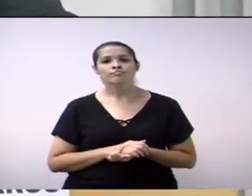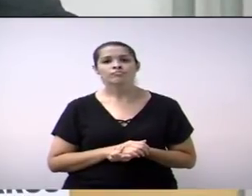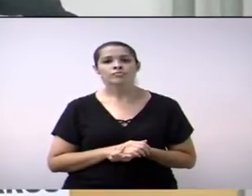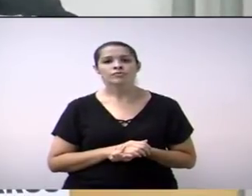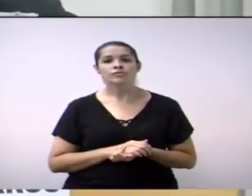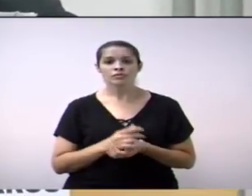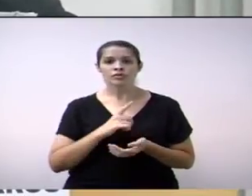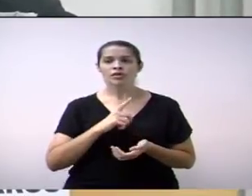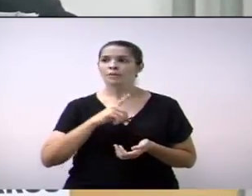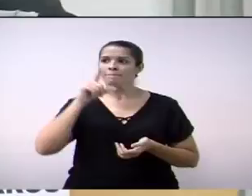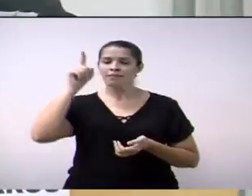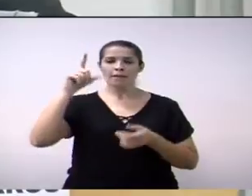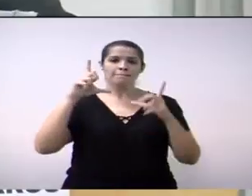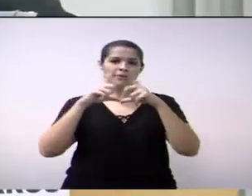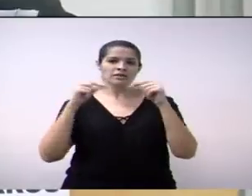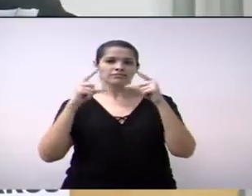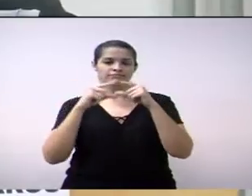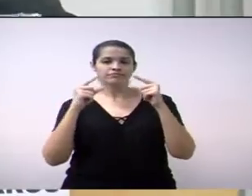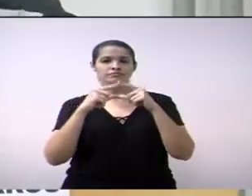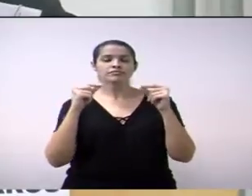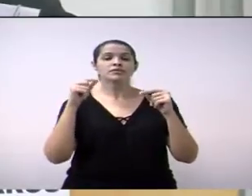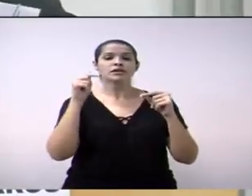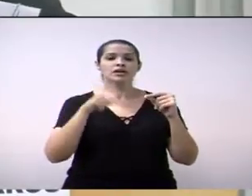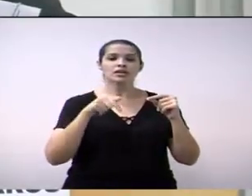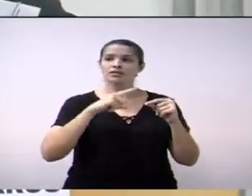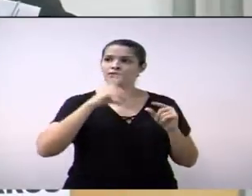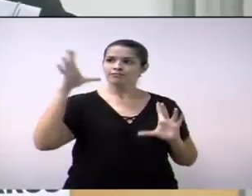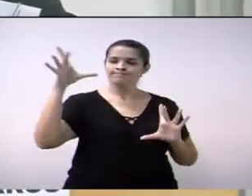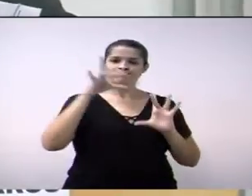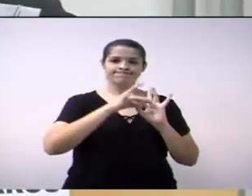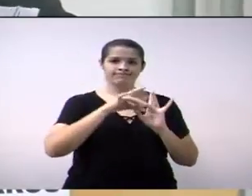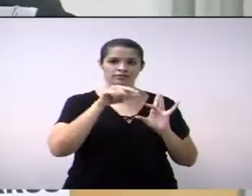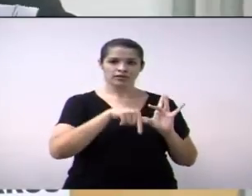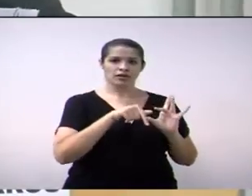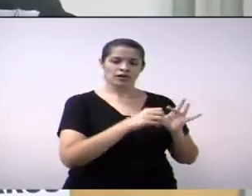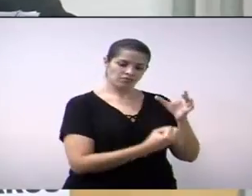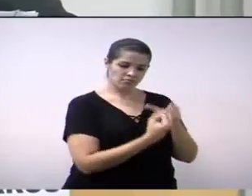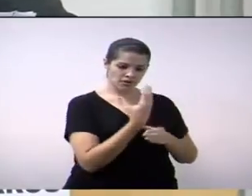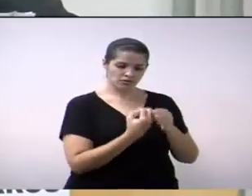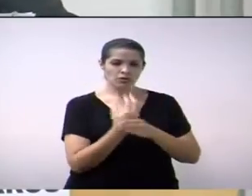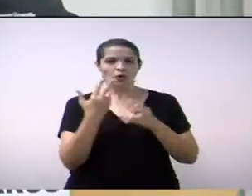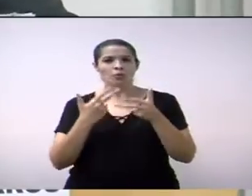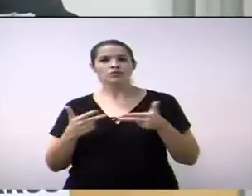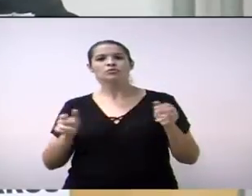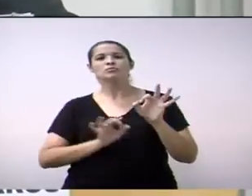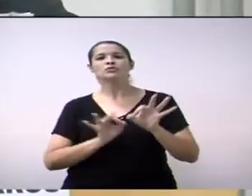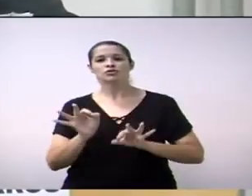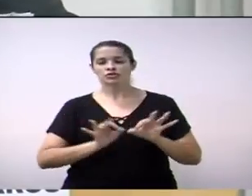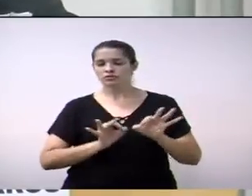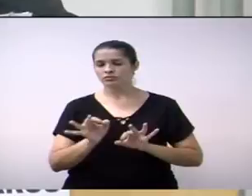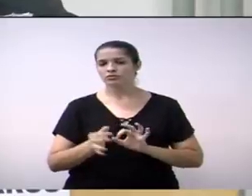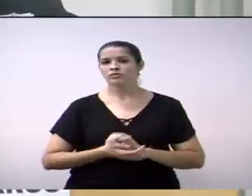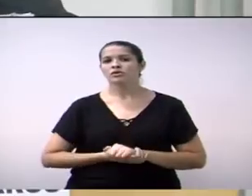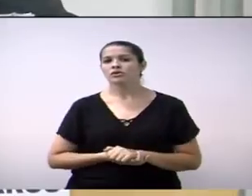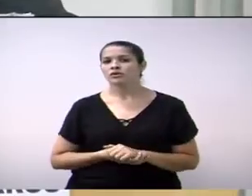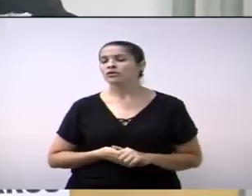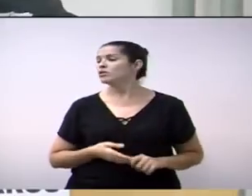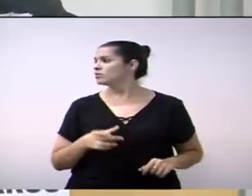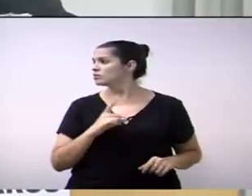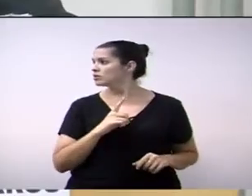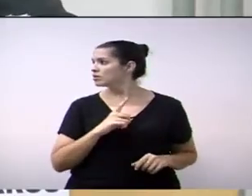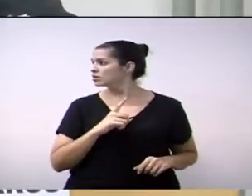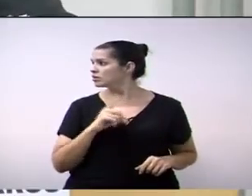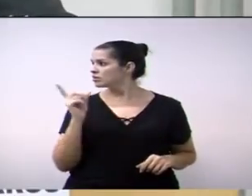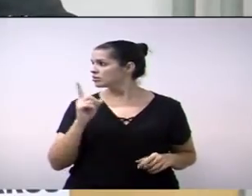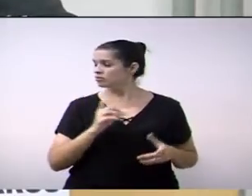dos ministérios que nós fomos contemplar também. Eu queria ler para a população. Aqui é um ofício, né,